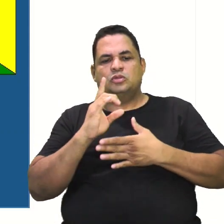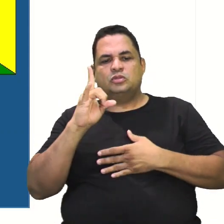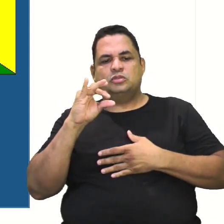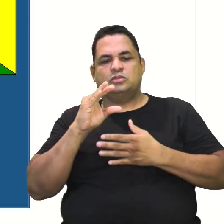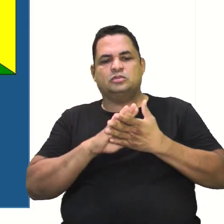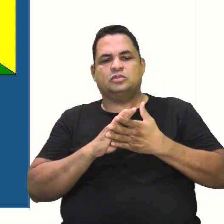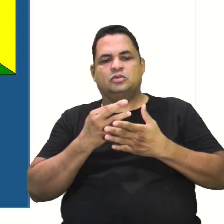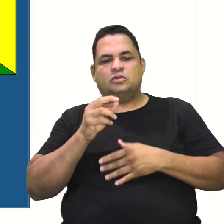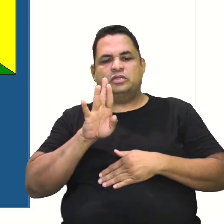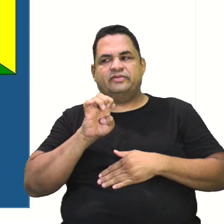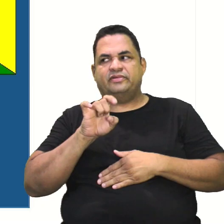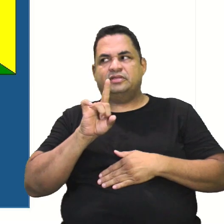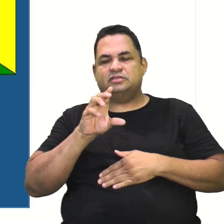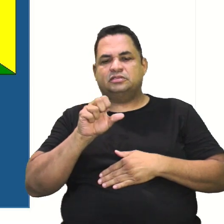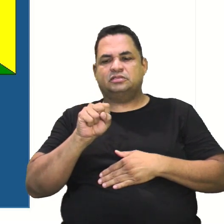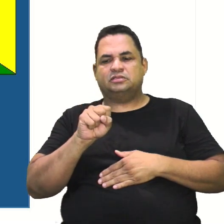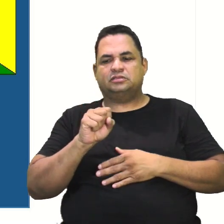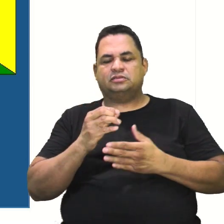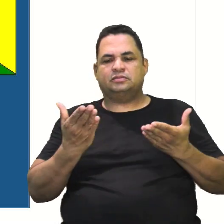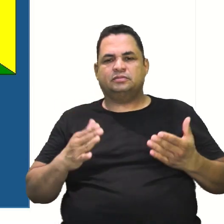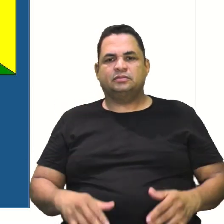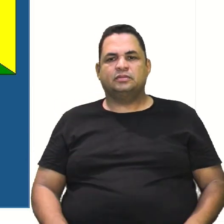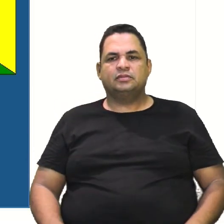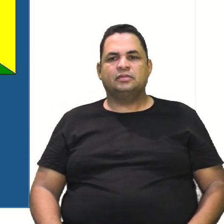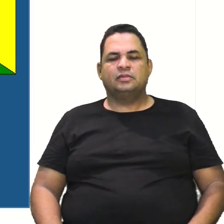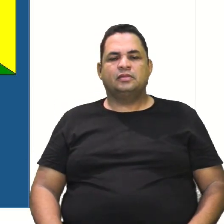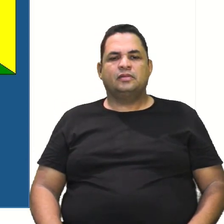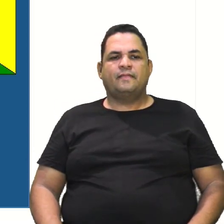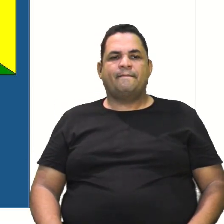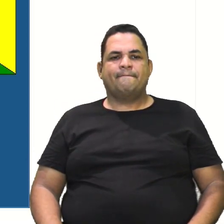retas reversas?